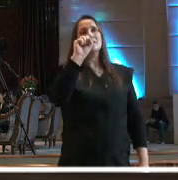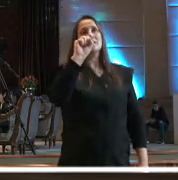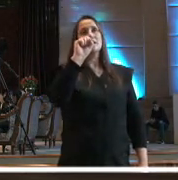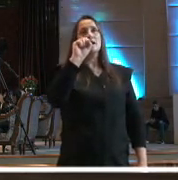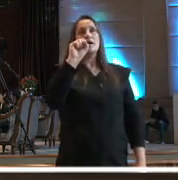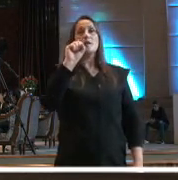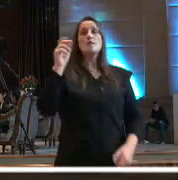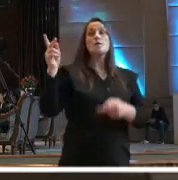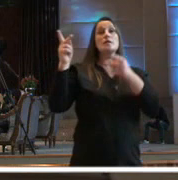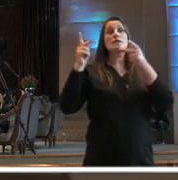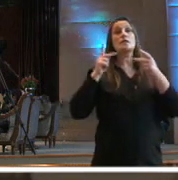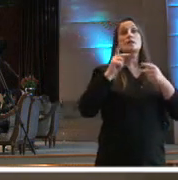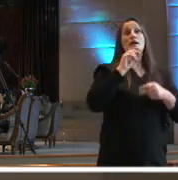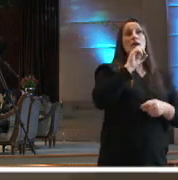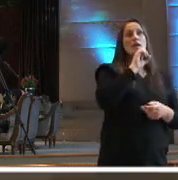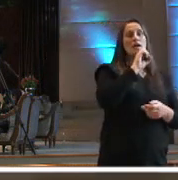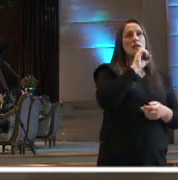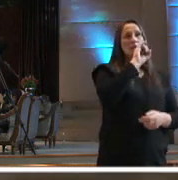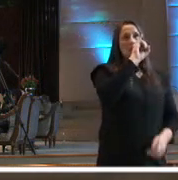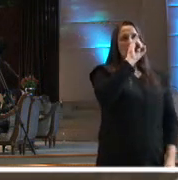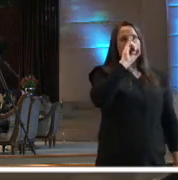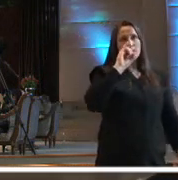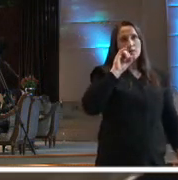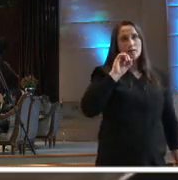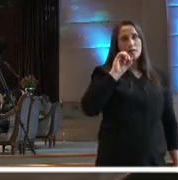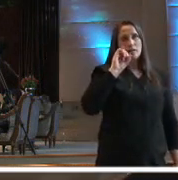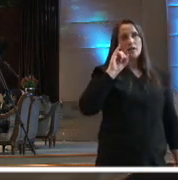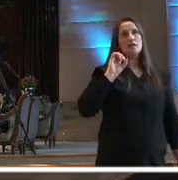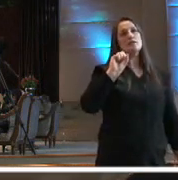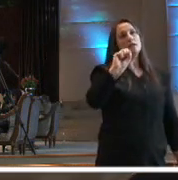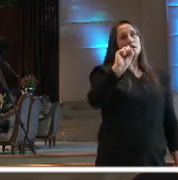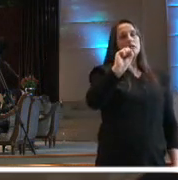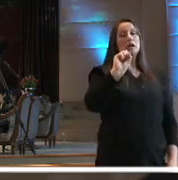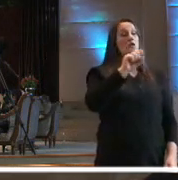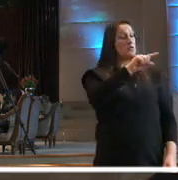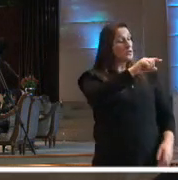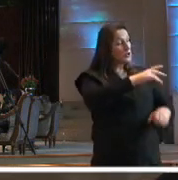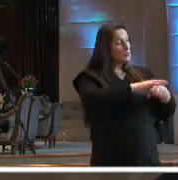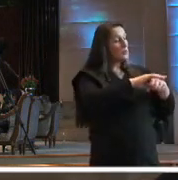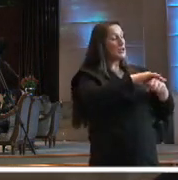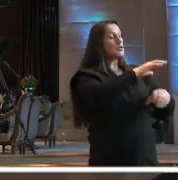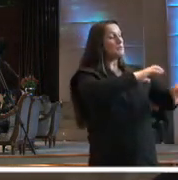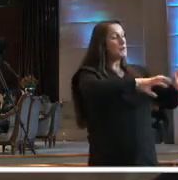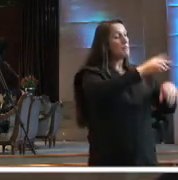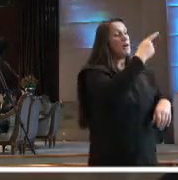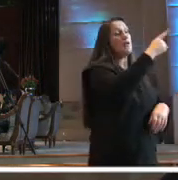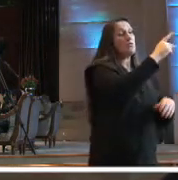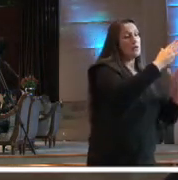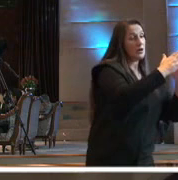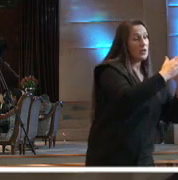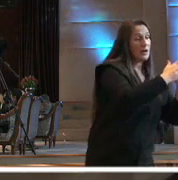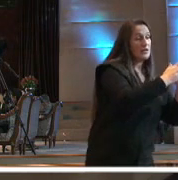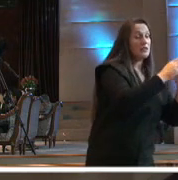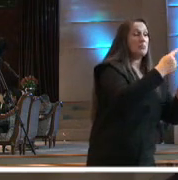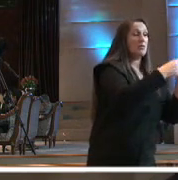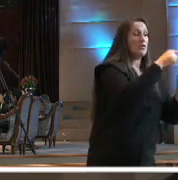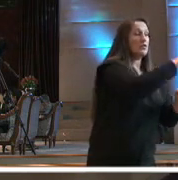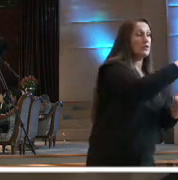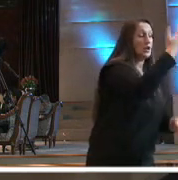E Isaías diz assim: você está doente, prepara aí, não é, a tua casa, porque a doença é mortal.